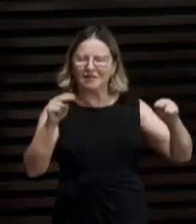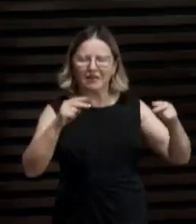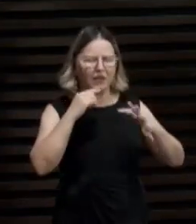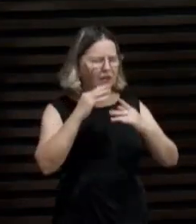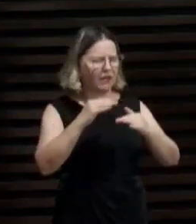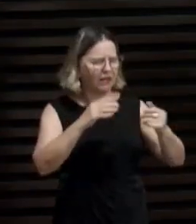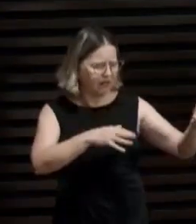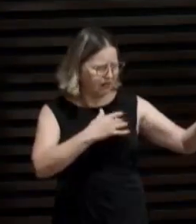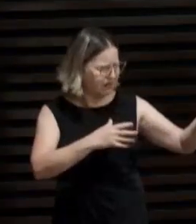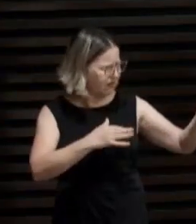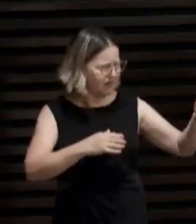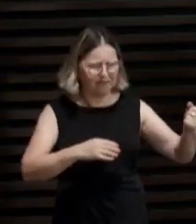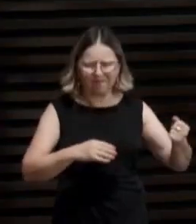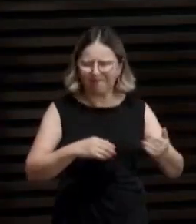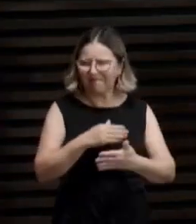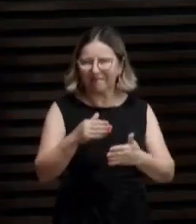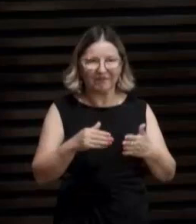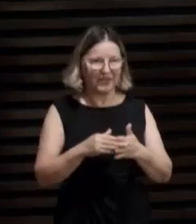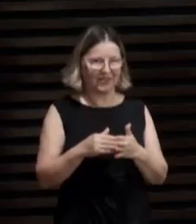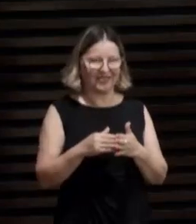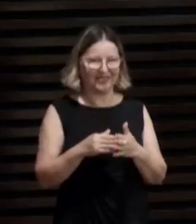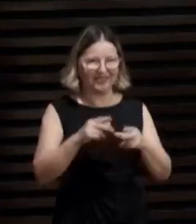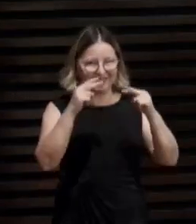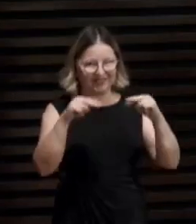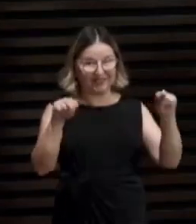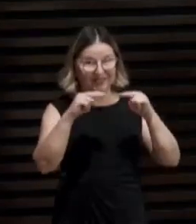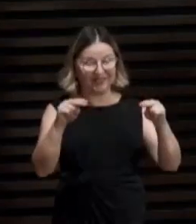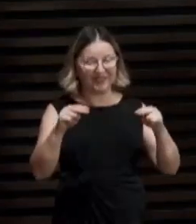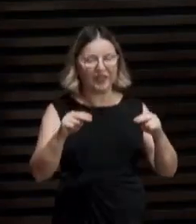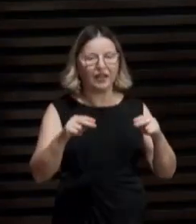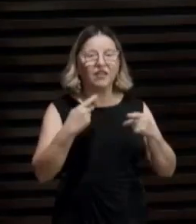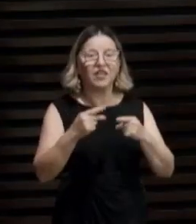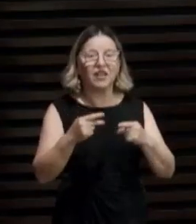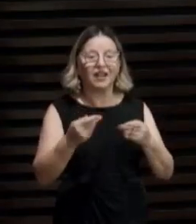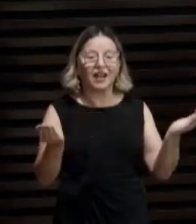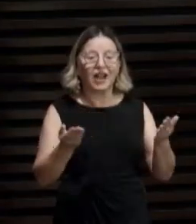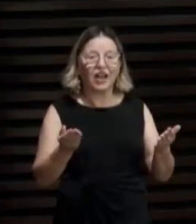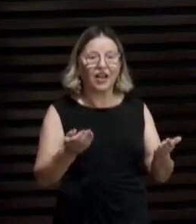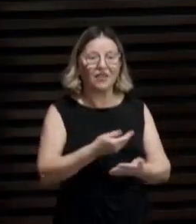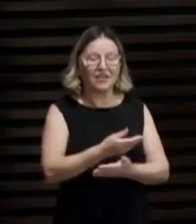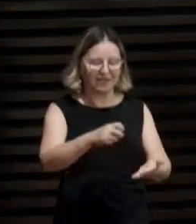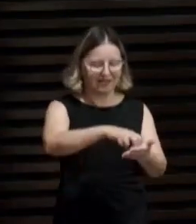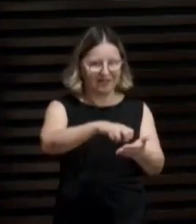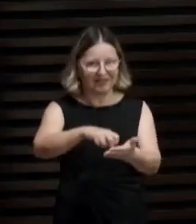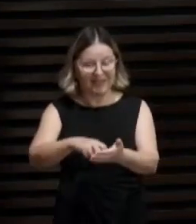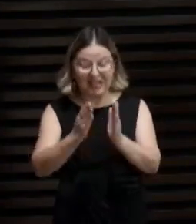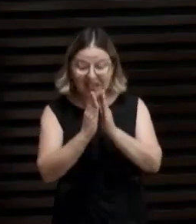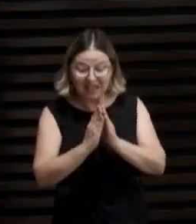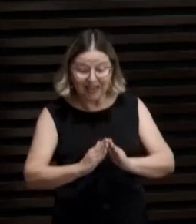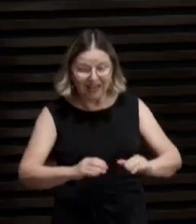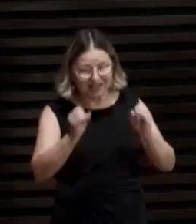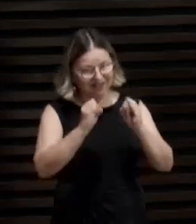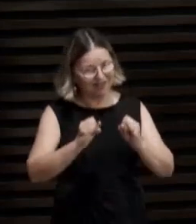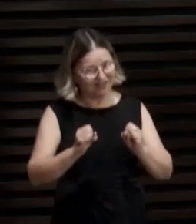muita festa, toda sorte de música. E aí ele diz: agora vocês se prostrem e adorem a imagem de ouro